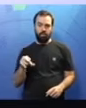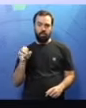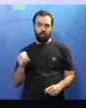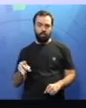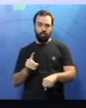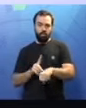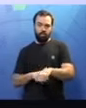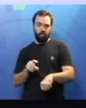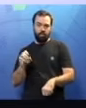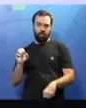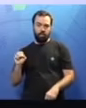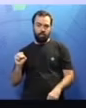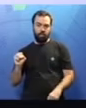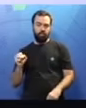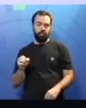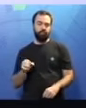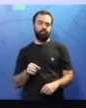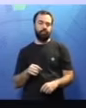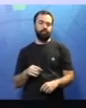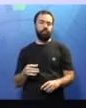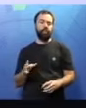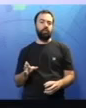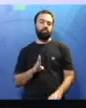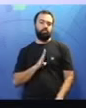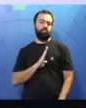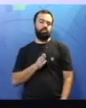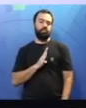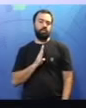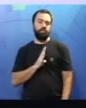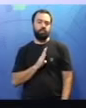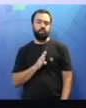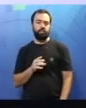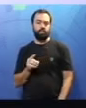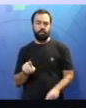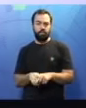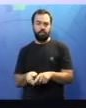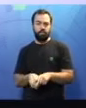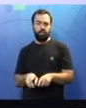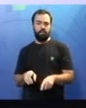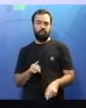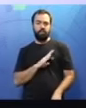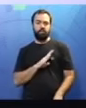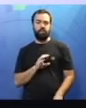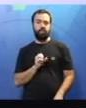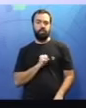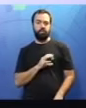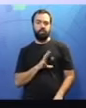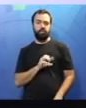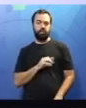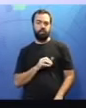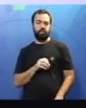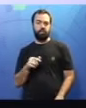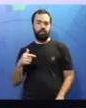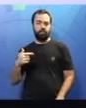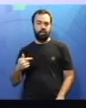frequência cardíaca de uma pessoa saudável ou em repouso, que pode ser de 70 batimentos por